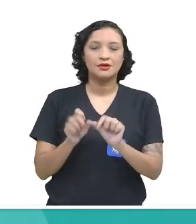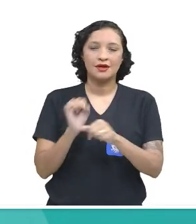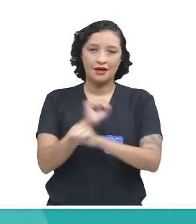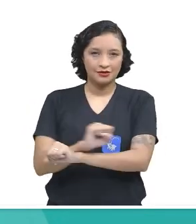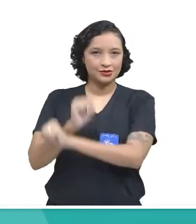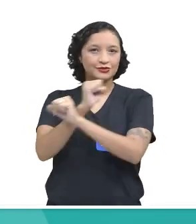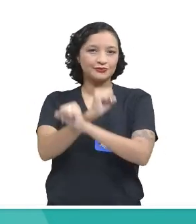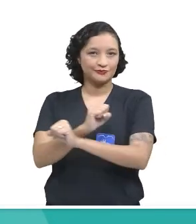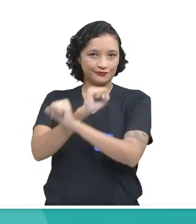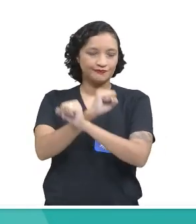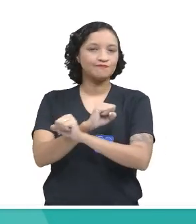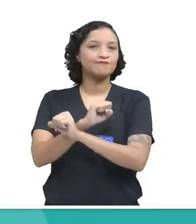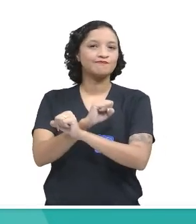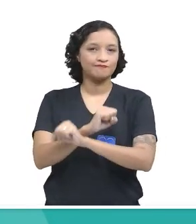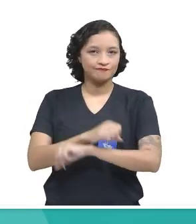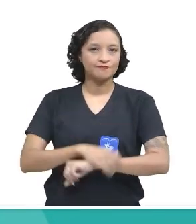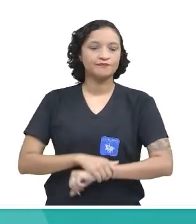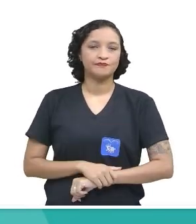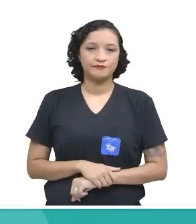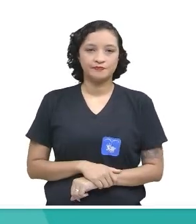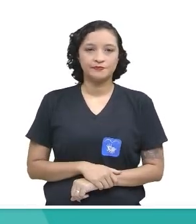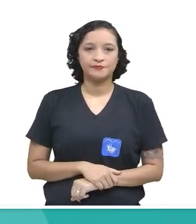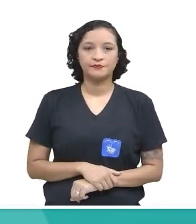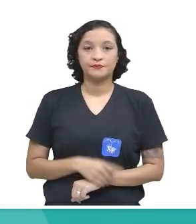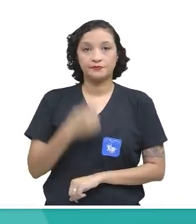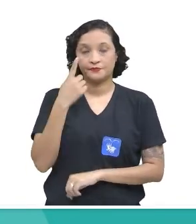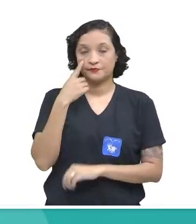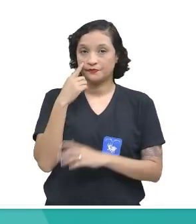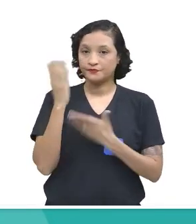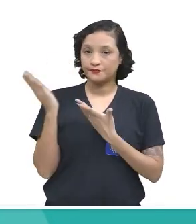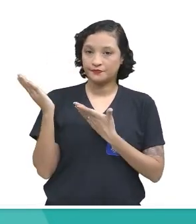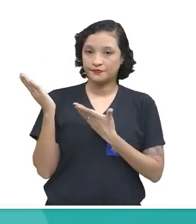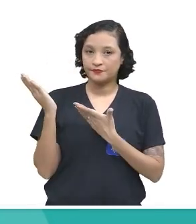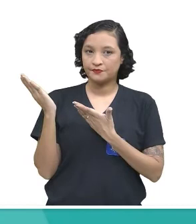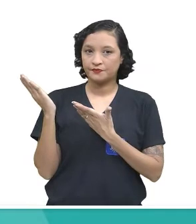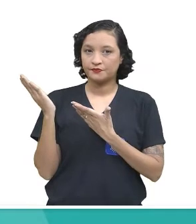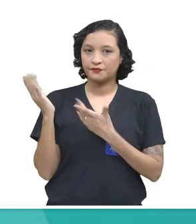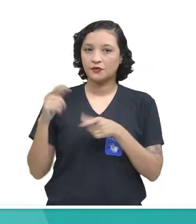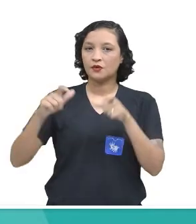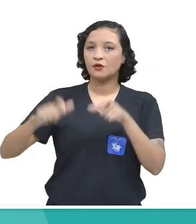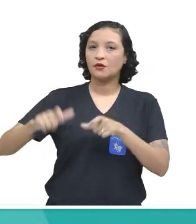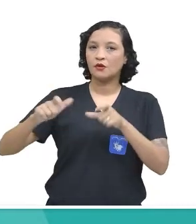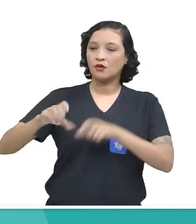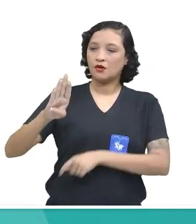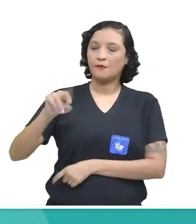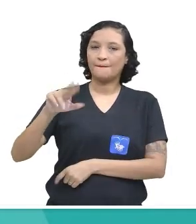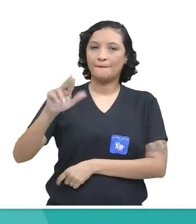escravidão. Então, olha só, a marujada em Bragança teve início lá em